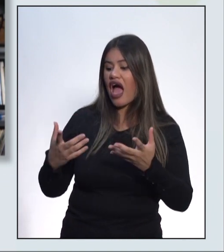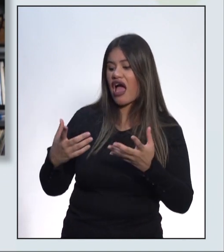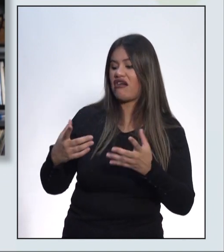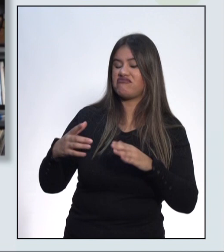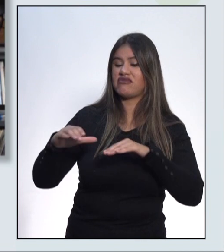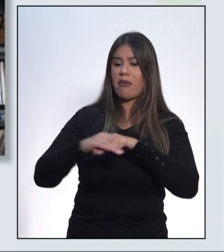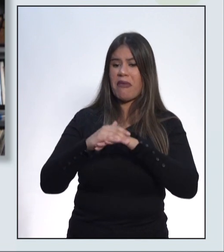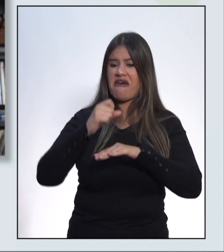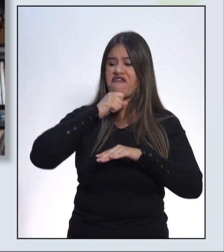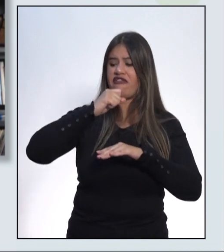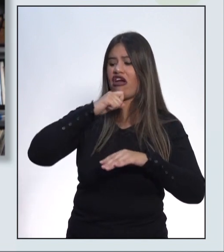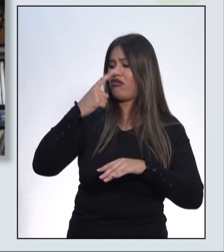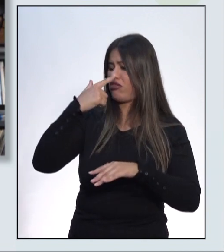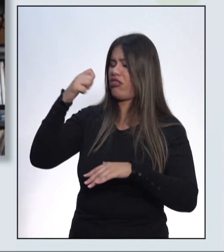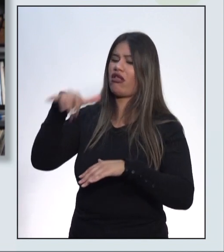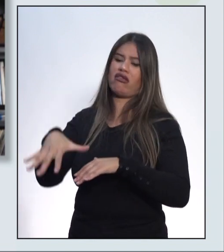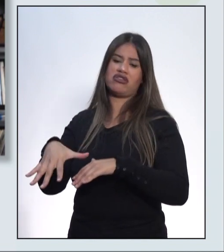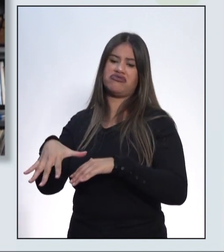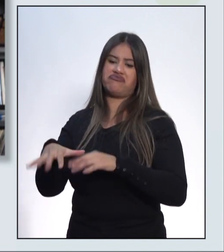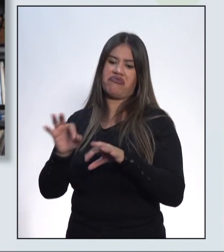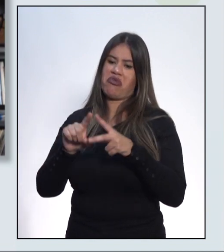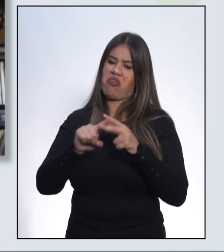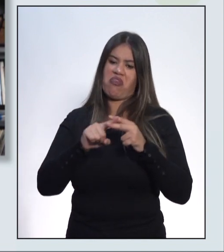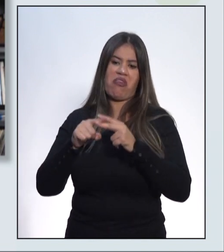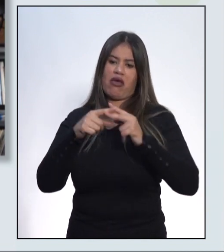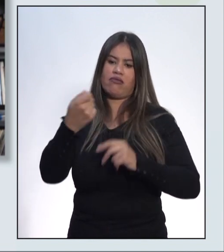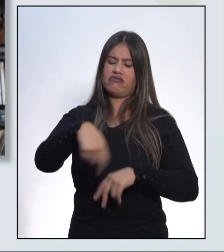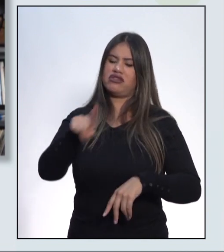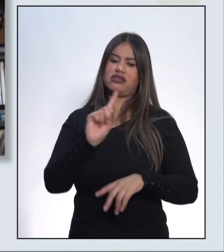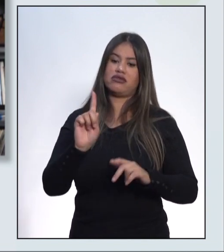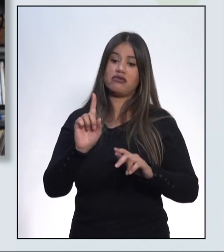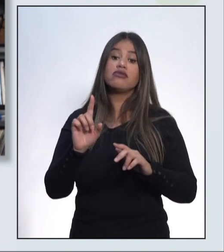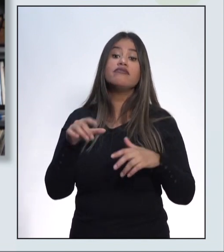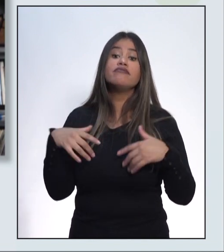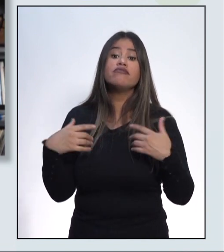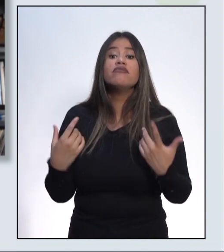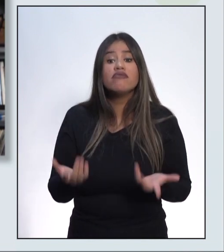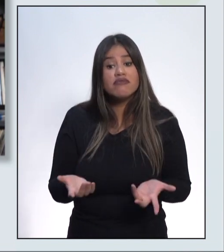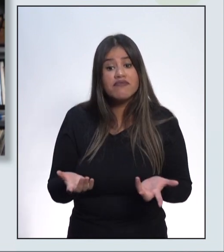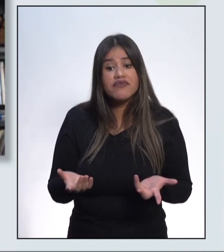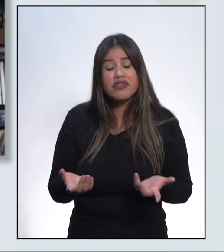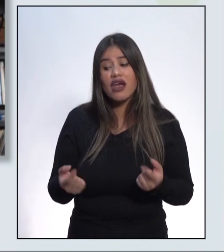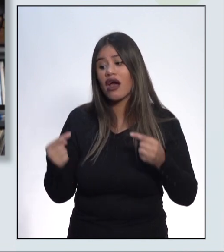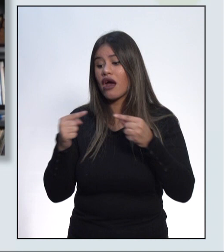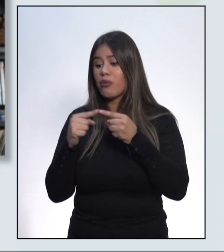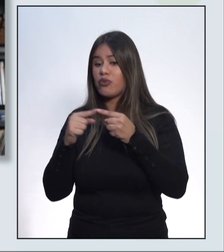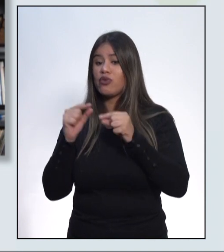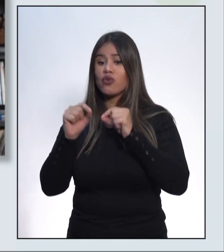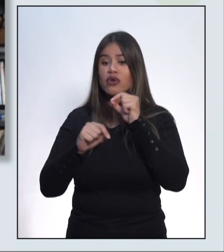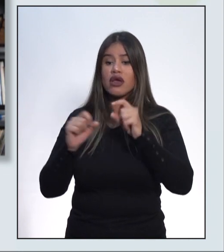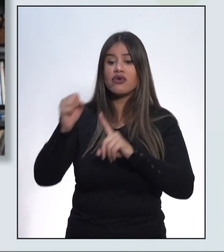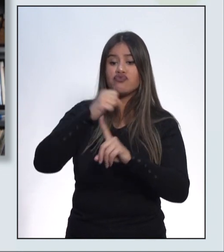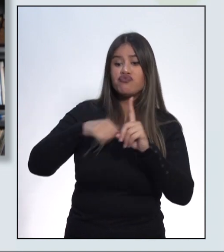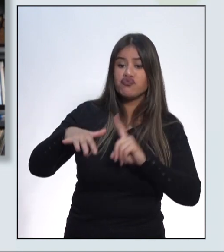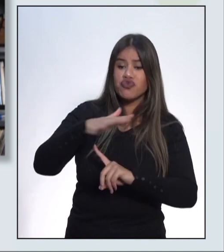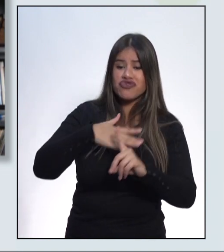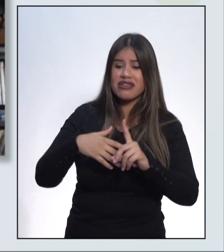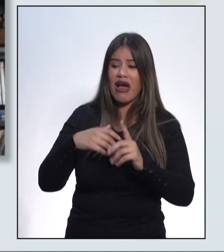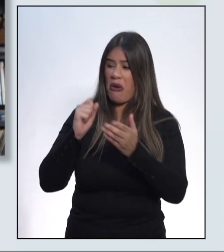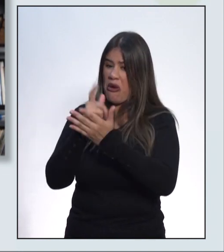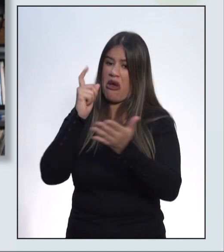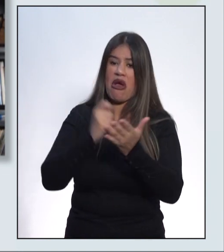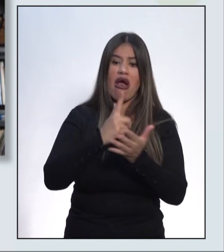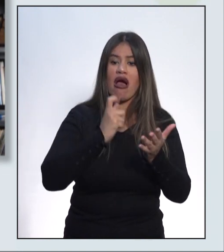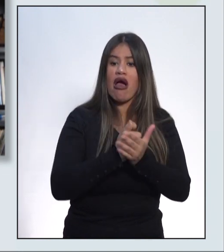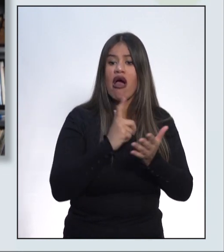novo do que consertar? Será que isso tem a ver com a publicidade, a sociedade de consumo,